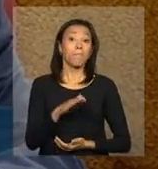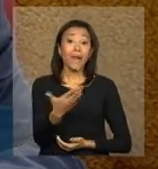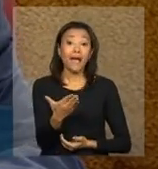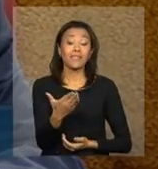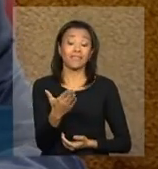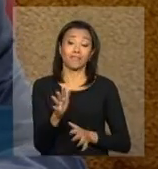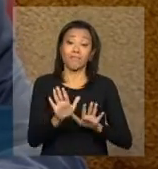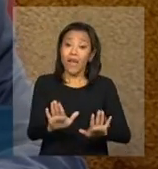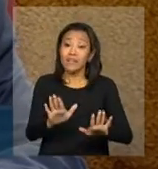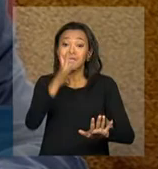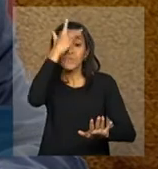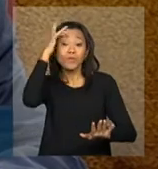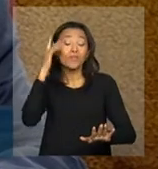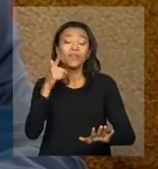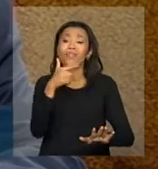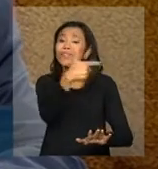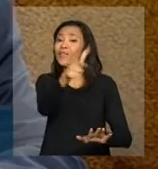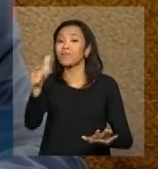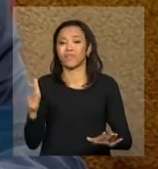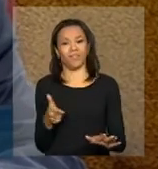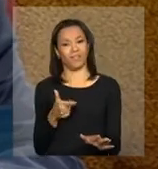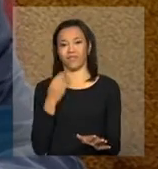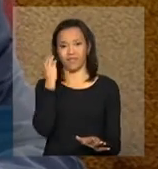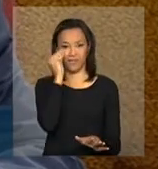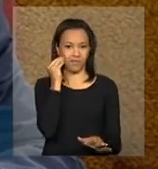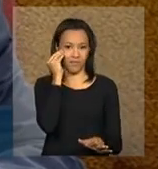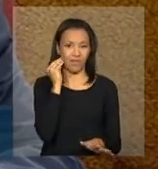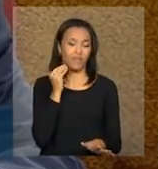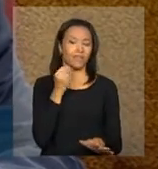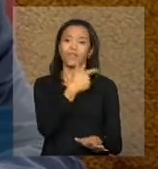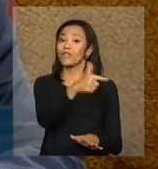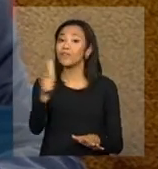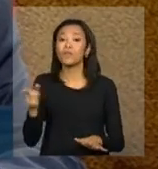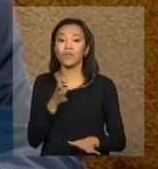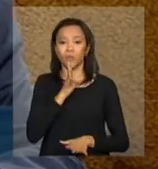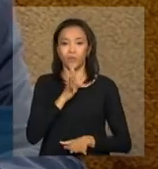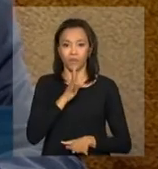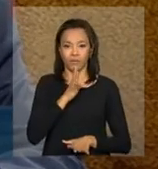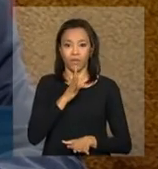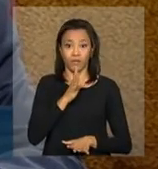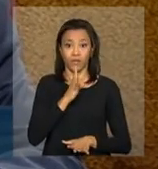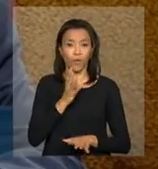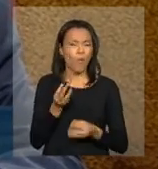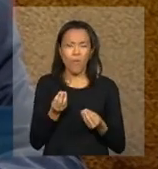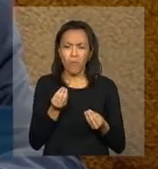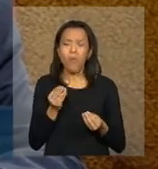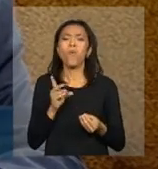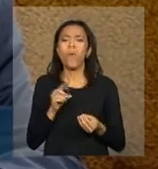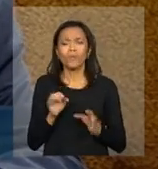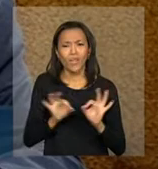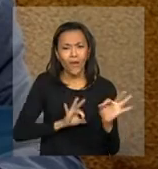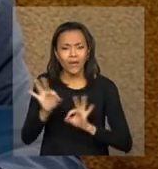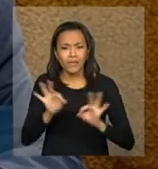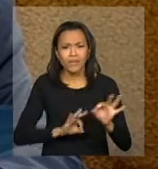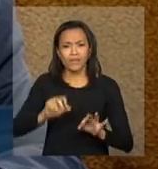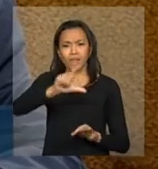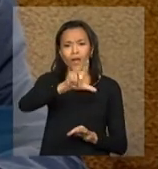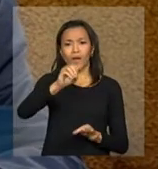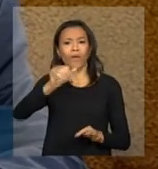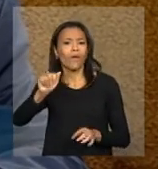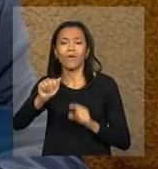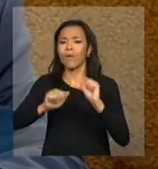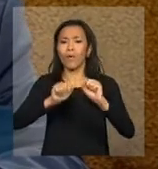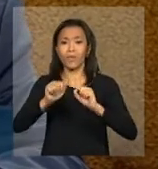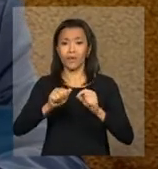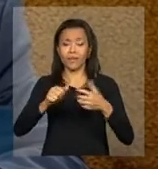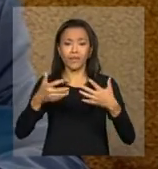não têm essa familiaridade, para aqueles que não têm esse conhecimento de como está a organização da lei orçamentária hoje, ou para quem não